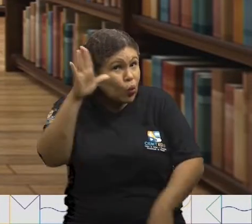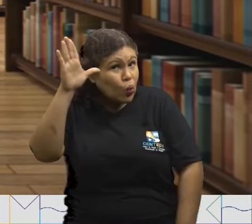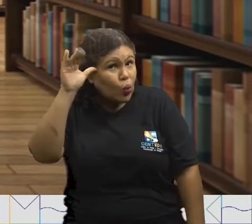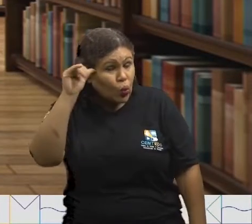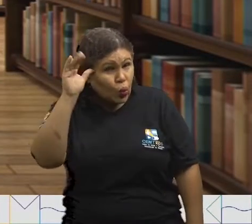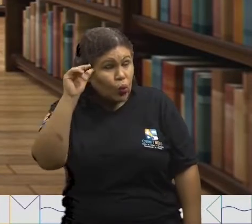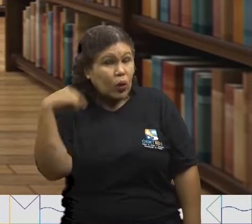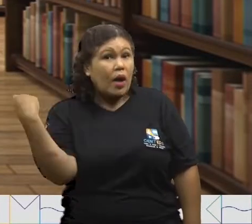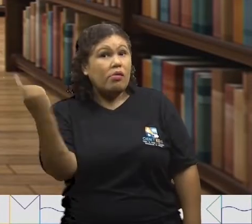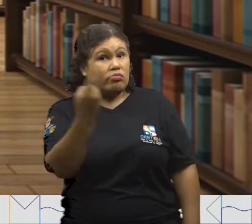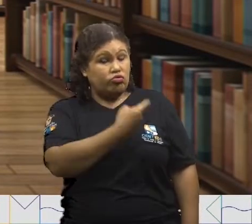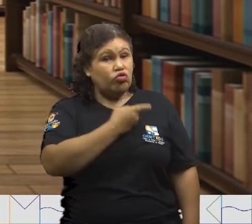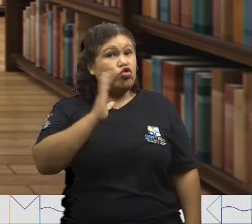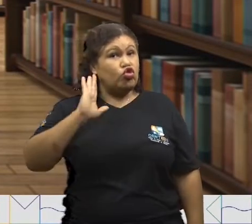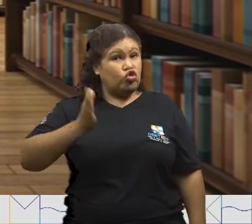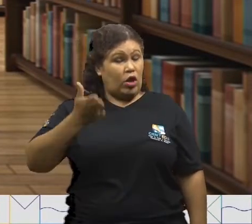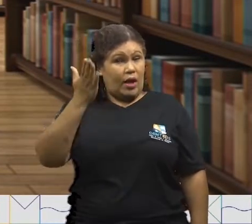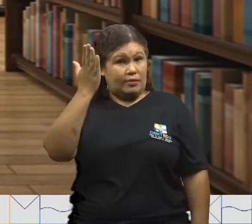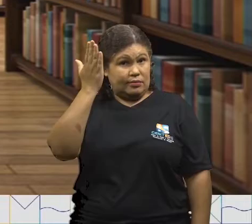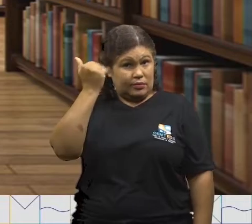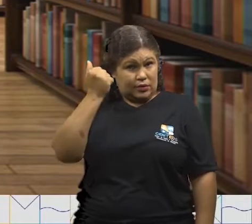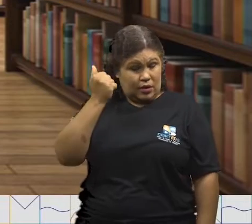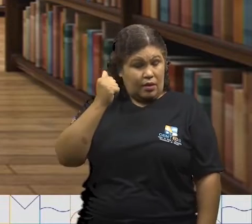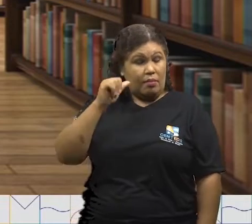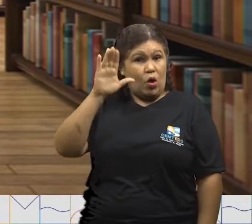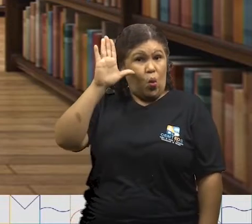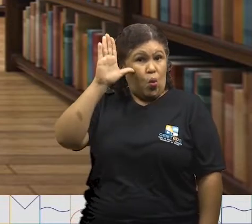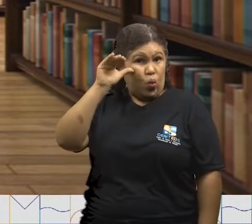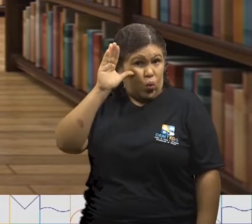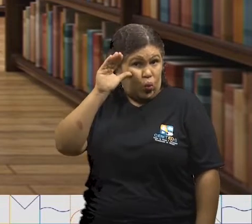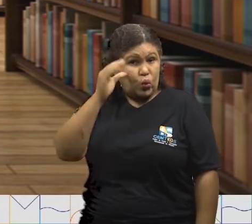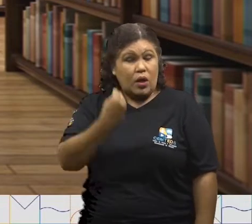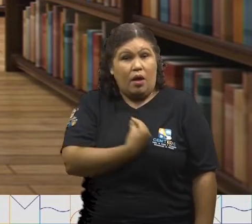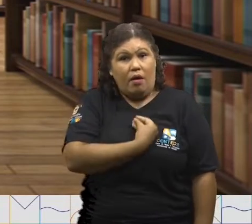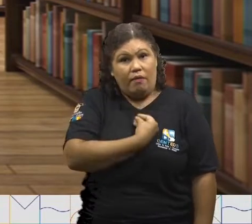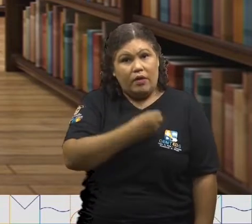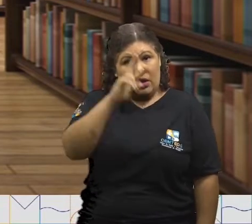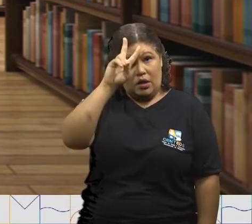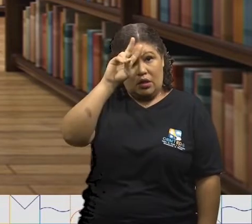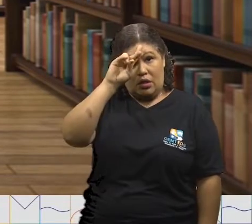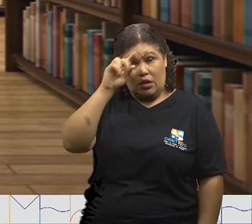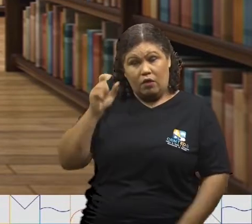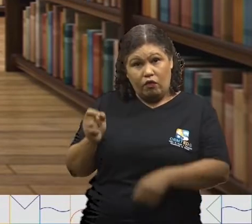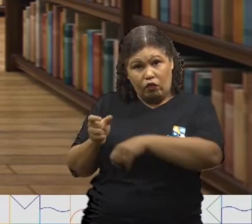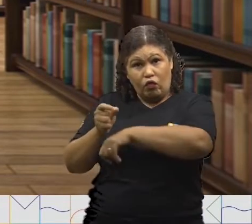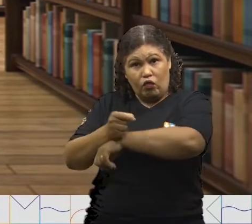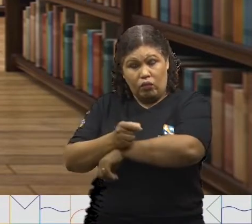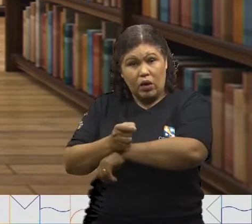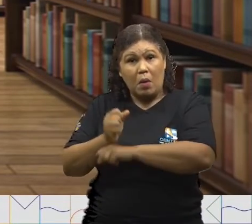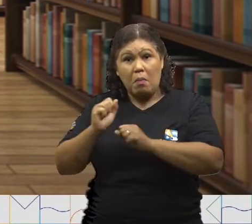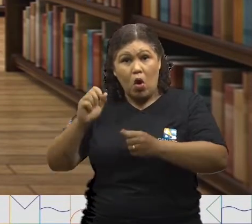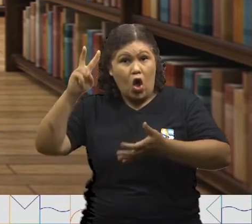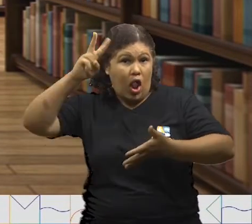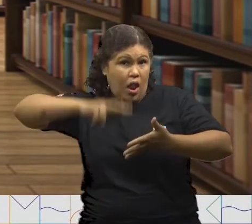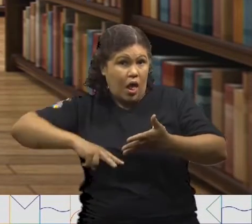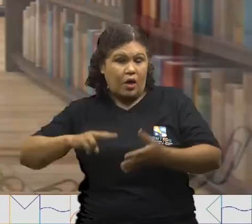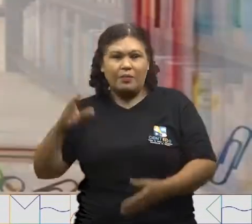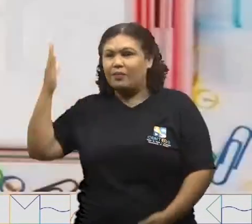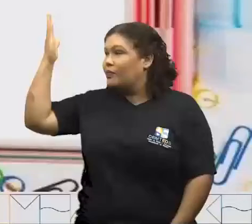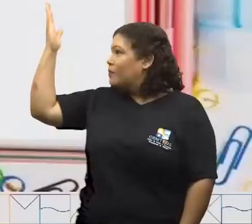de descobrir algumas curiosidades e escrever no nosso mural, vamos ler como